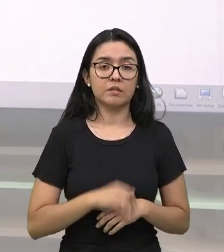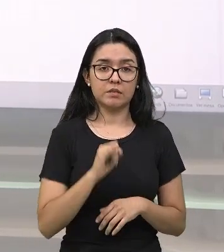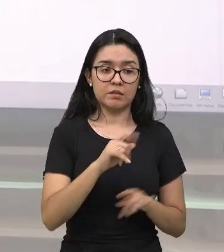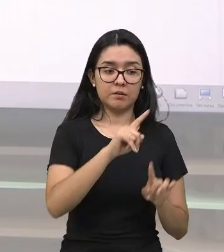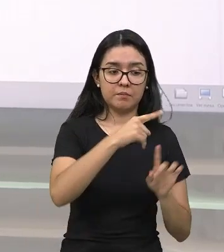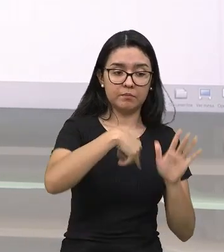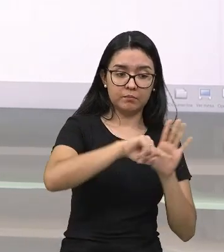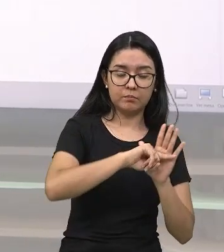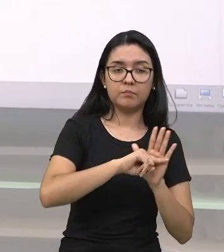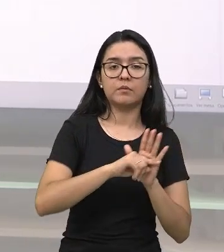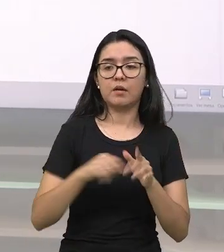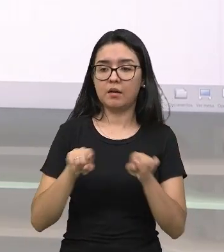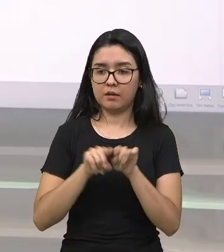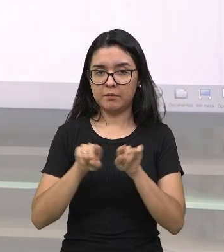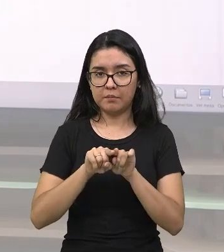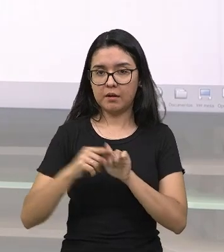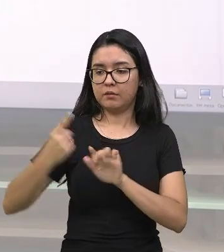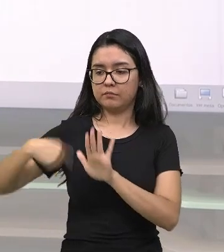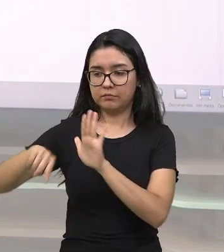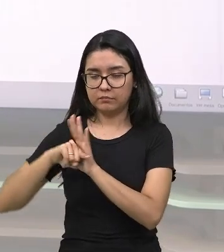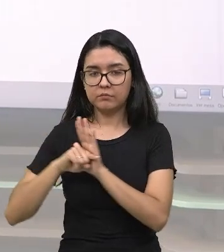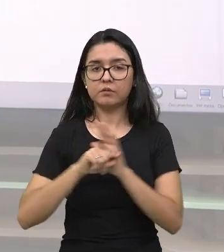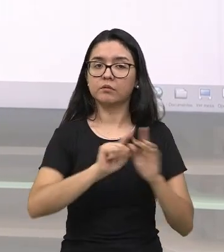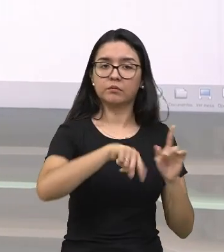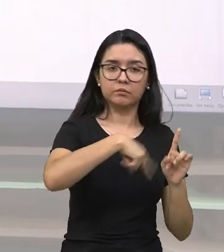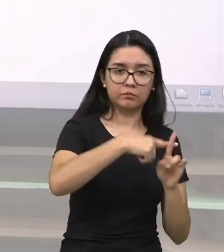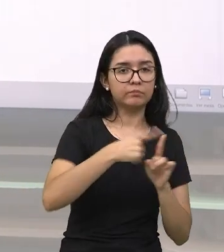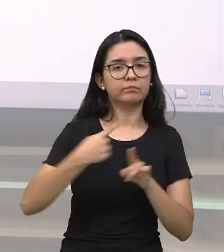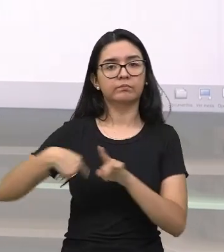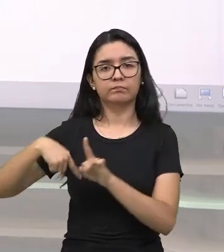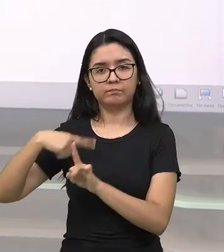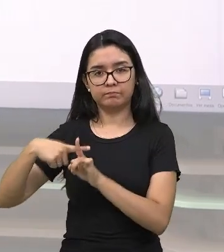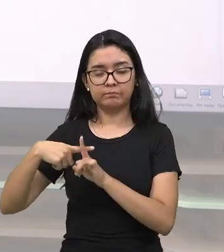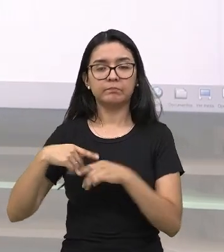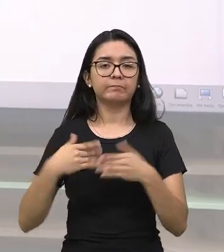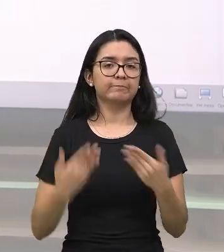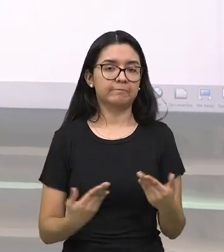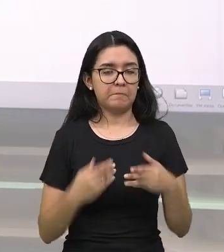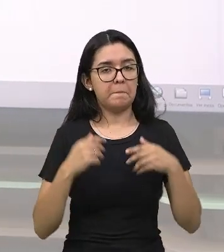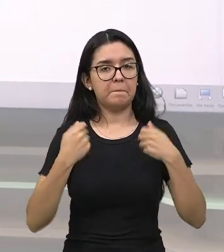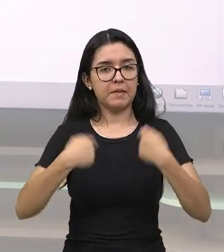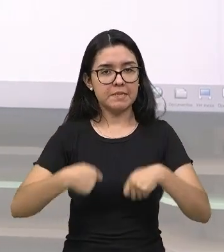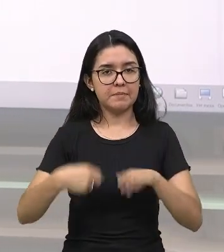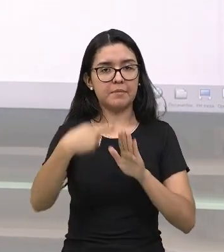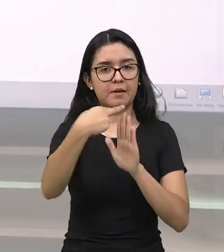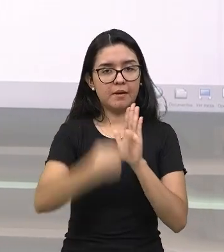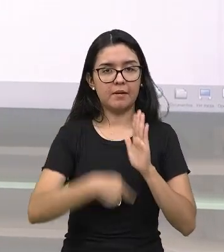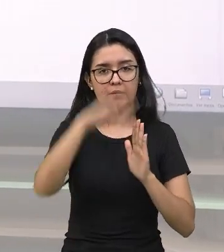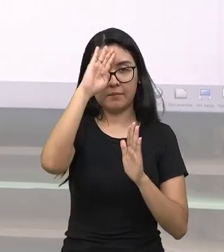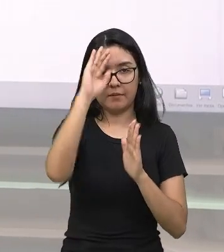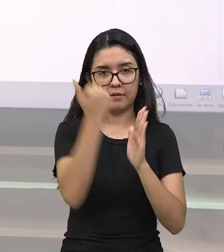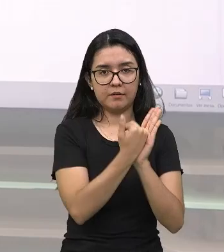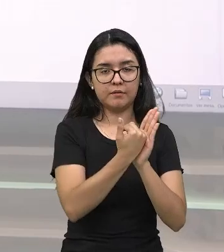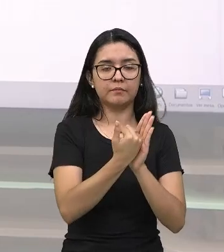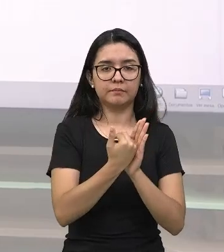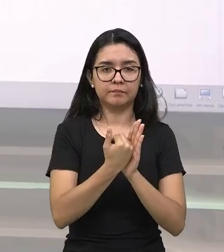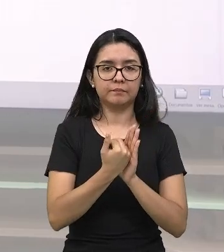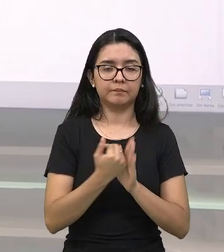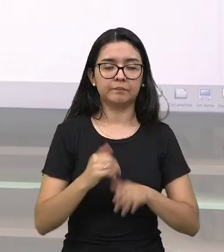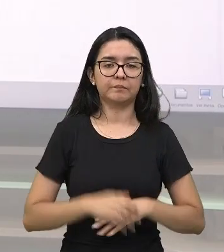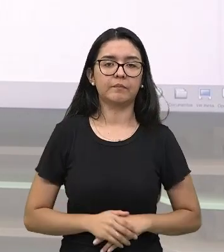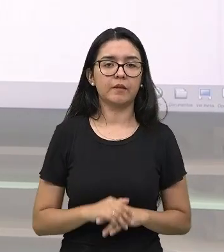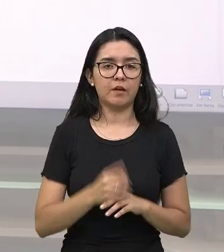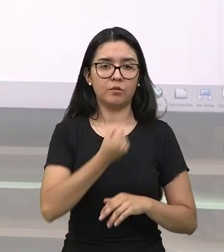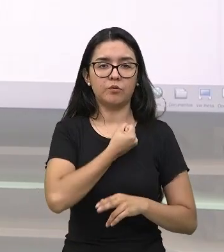lado, também eu tenho que subtrair do outro. Tá legal? Tem que cumprir este princípio, que é a definição de